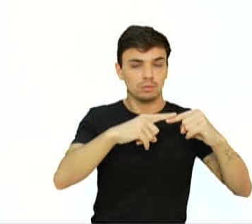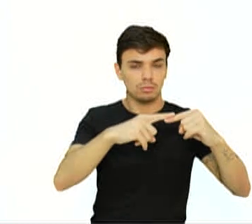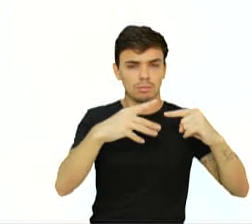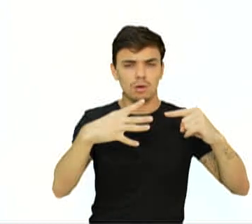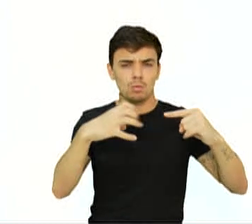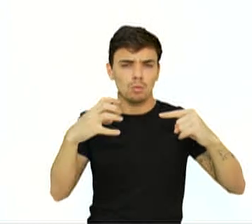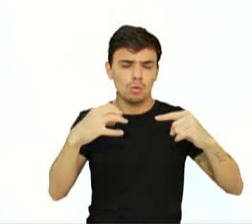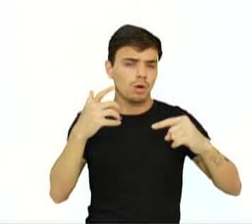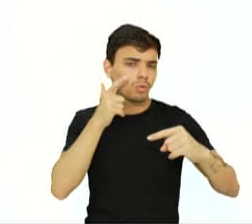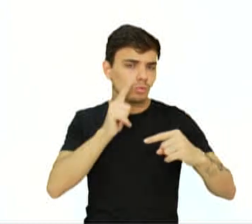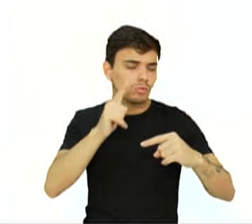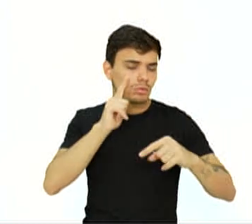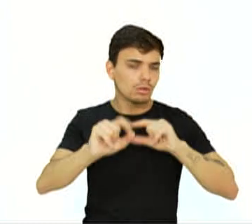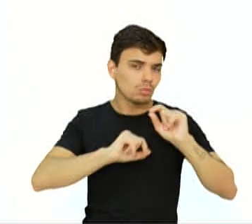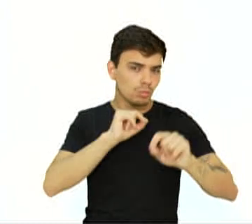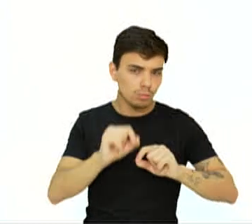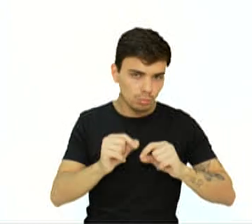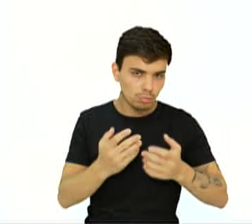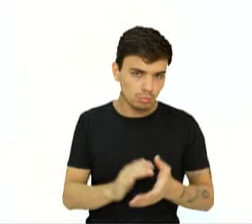consegue